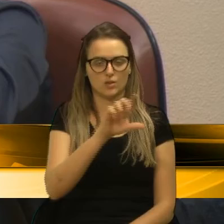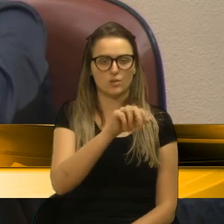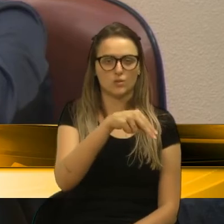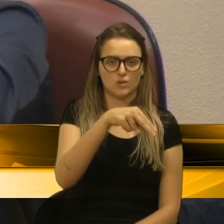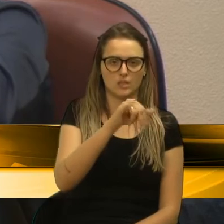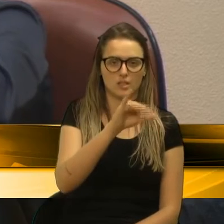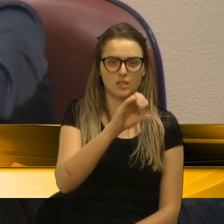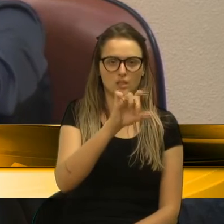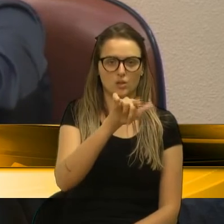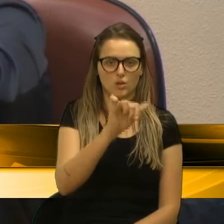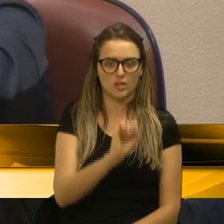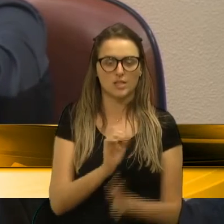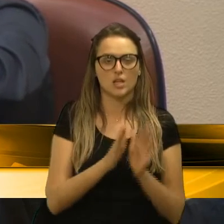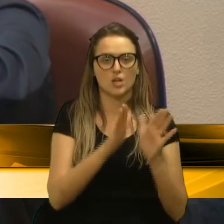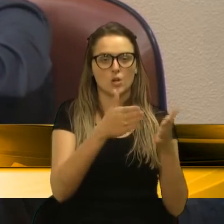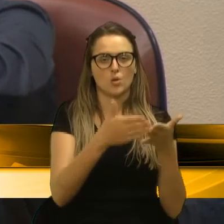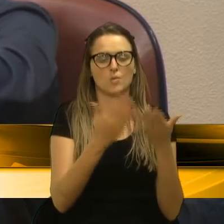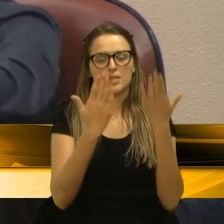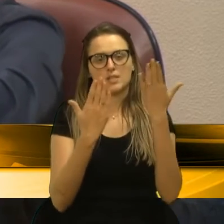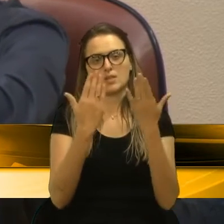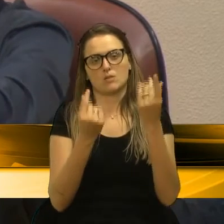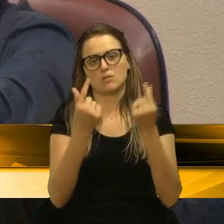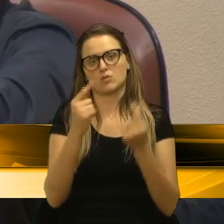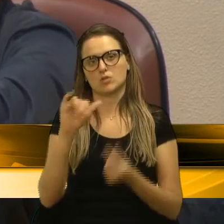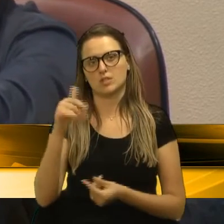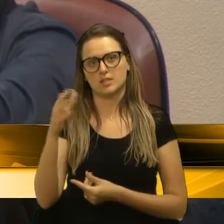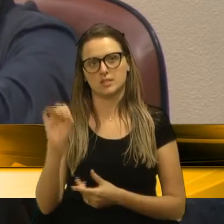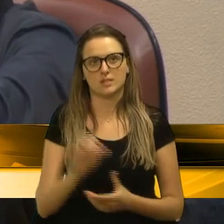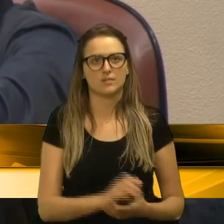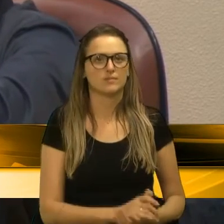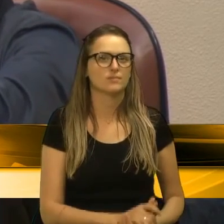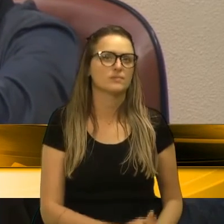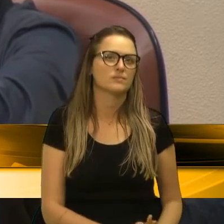Oliveira, Comissão Permanente de Licitações.